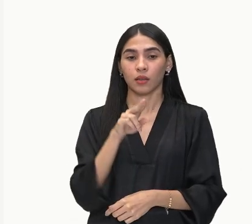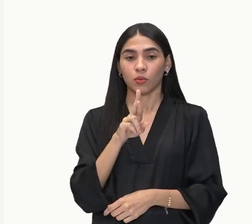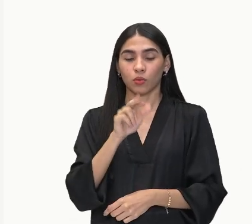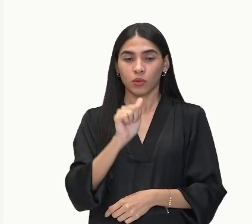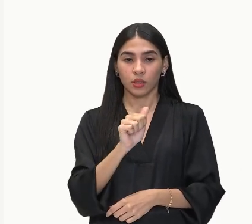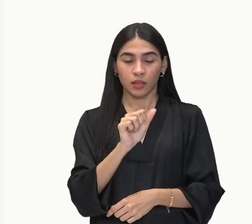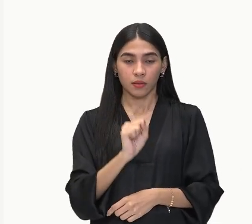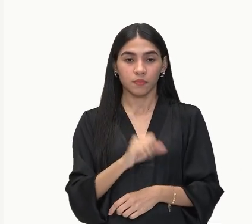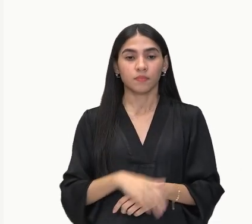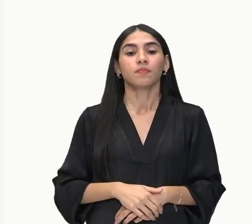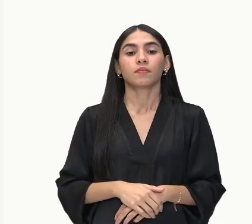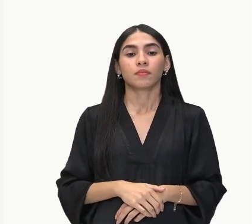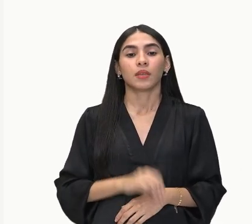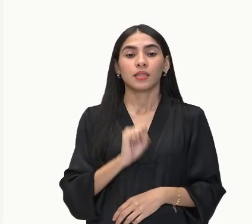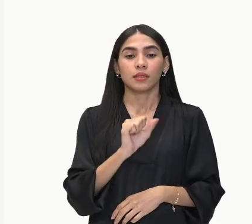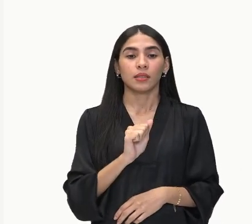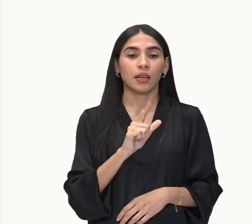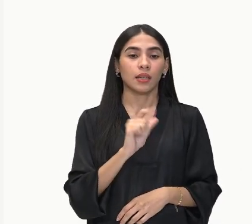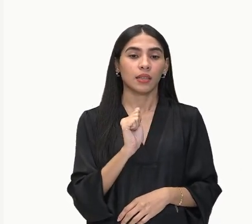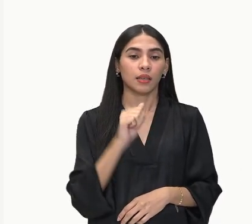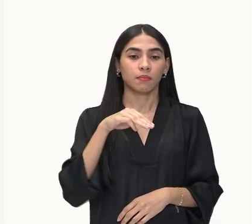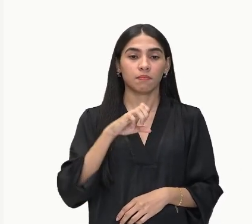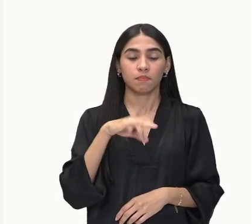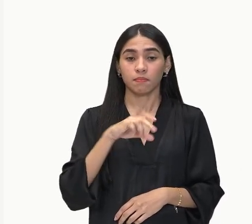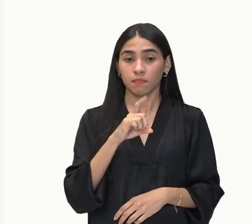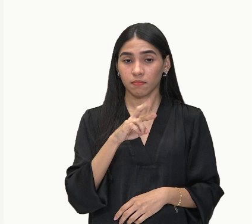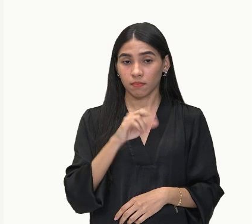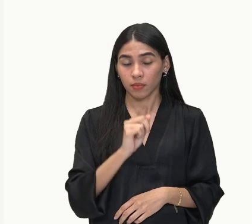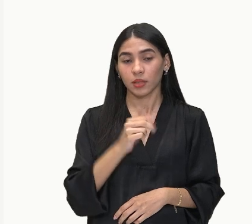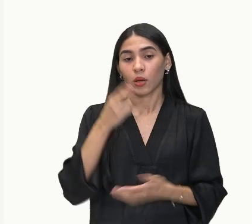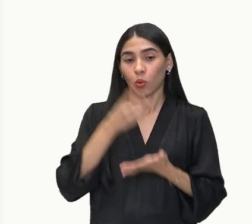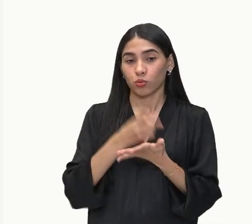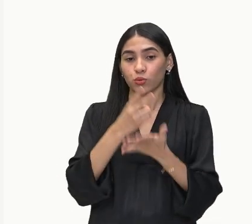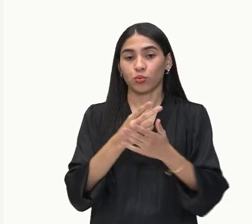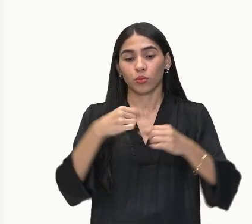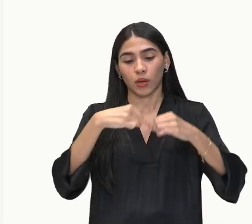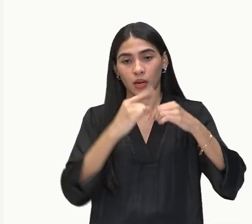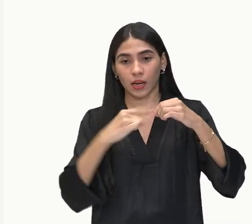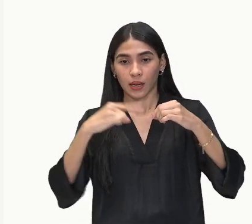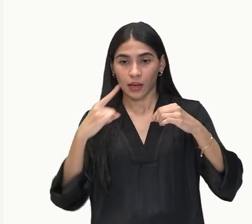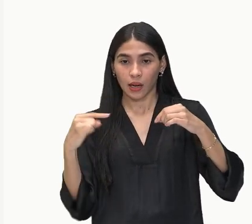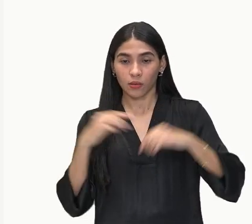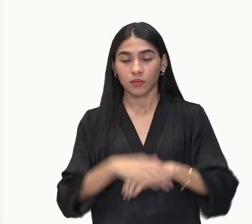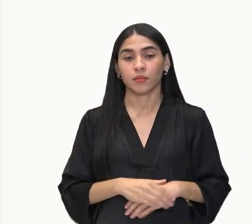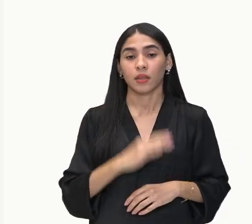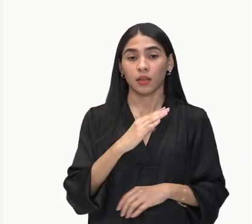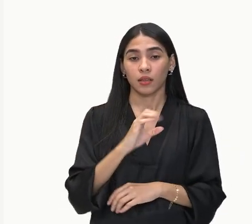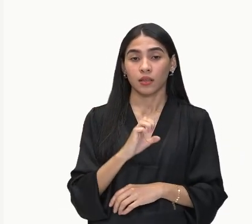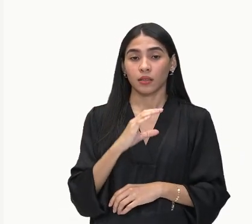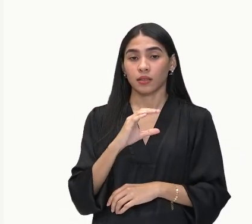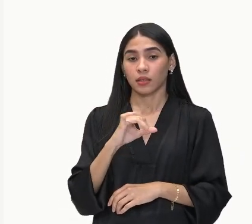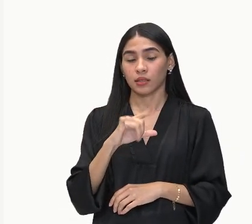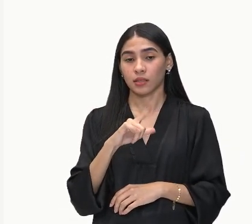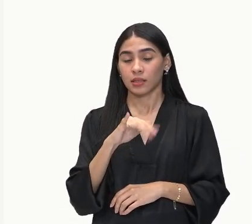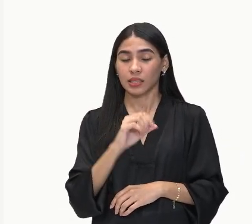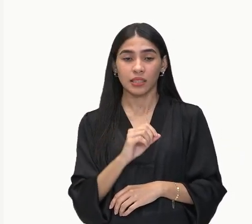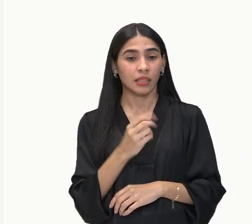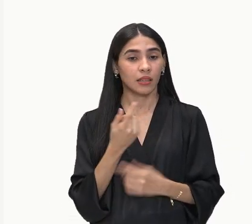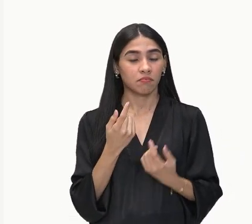elas mantêm a cauda e ficam com uma estrutura mais alongada, e no caso das cecílias, elas nem